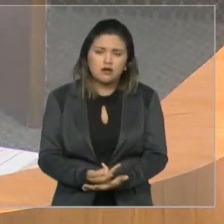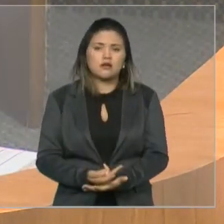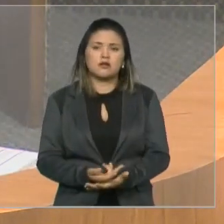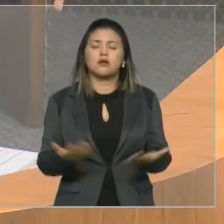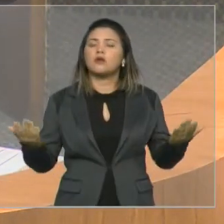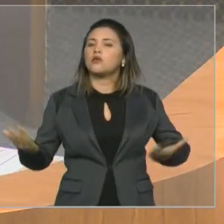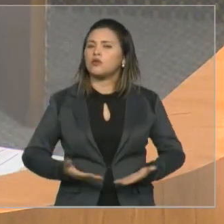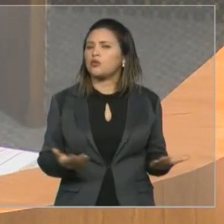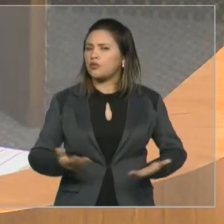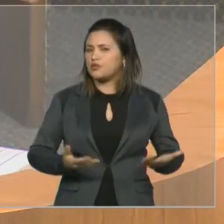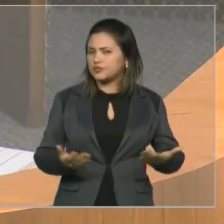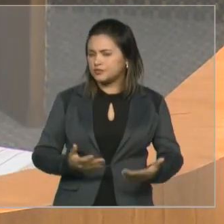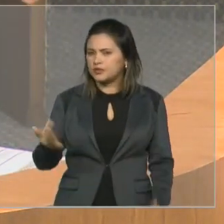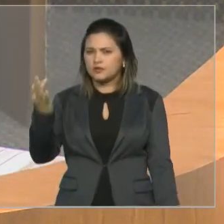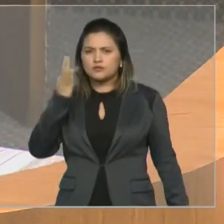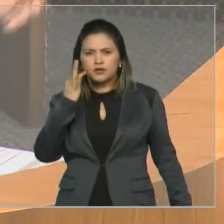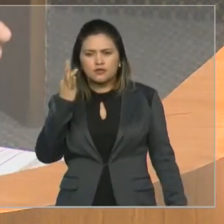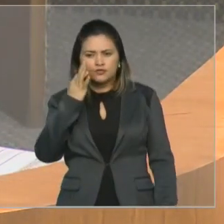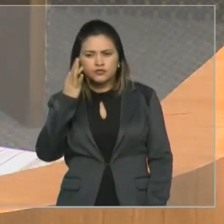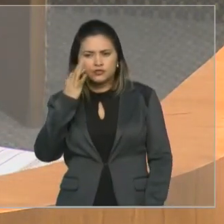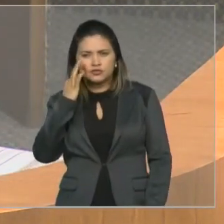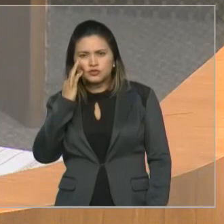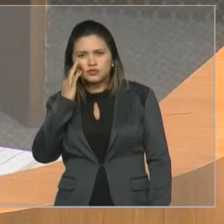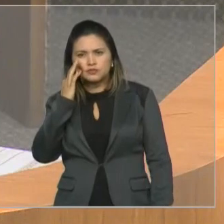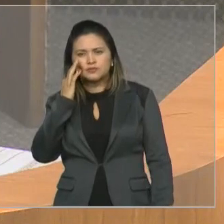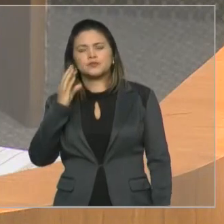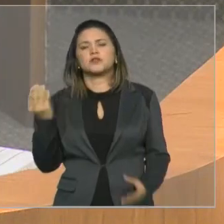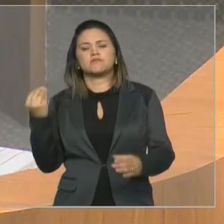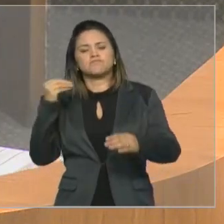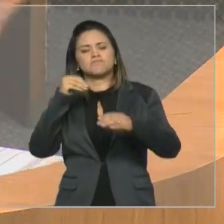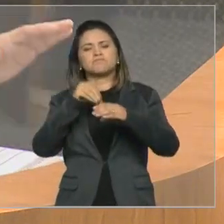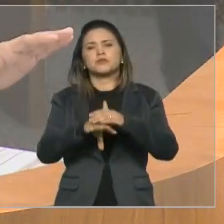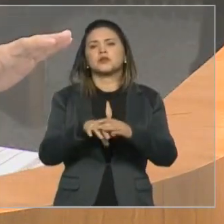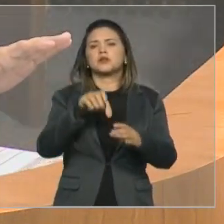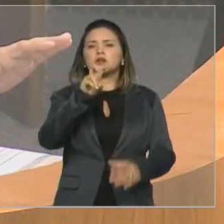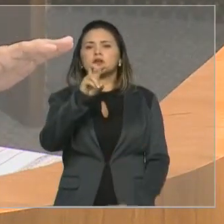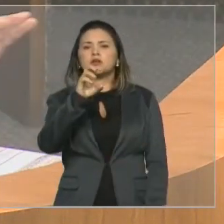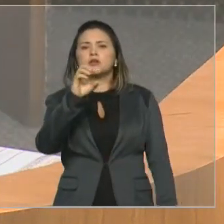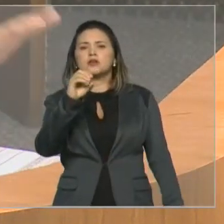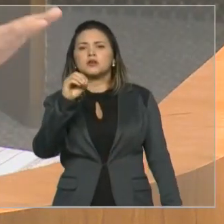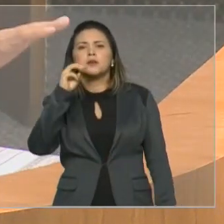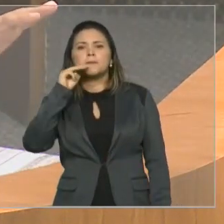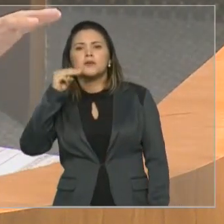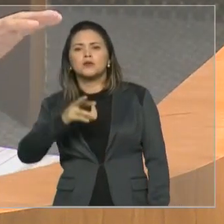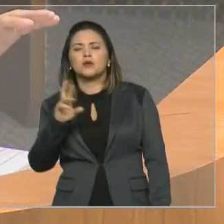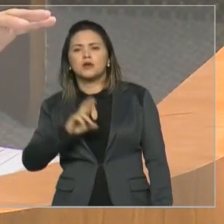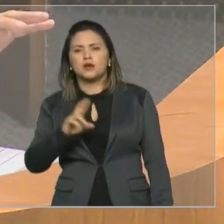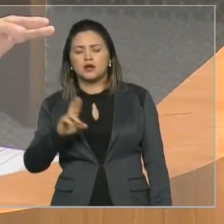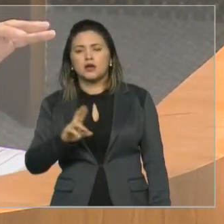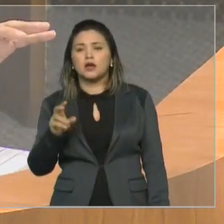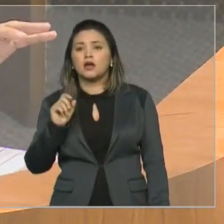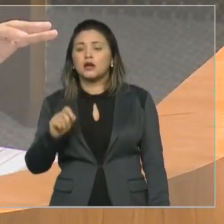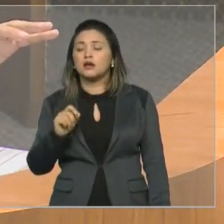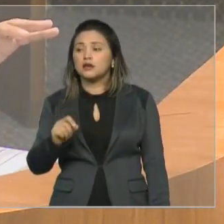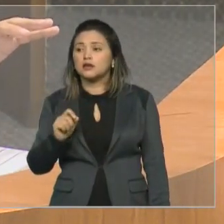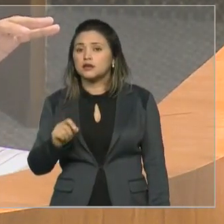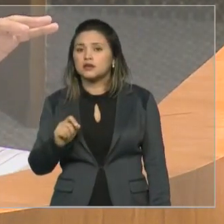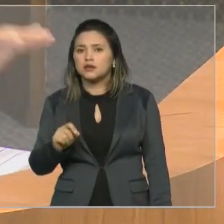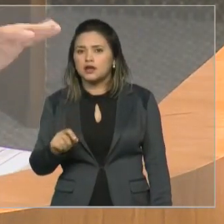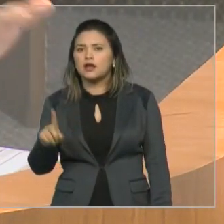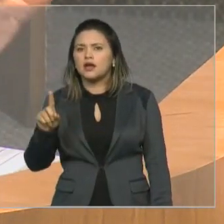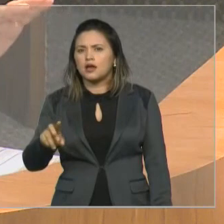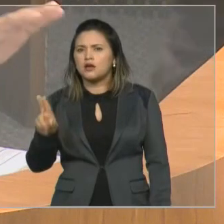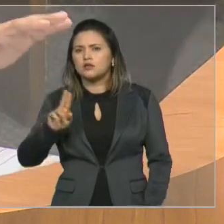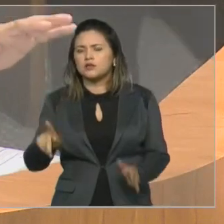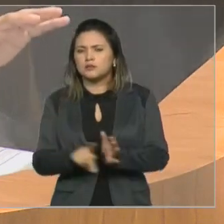essa reposição em 500 milhões de reais, que é oriundo do Tesouro, por que não fez isso antes?